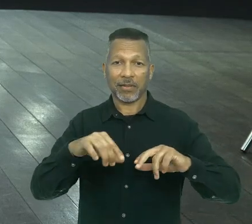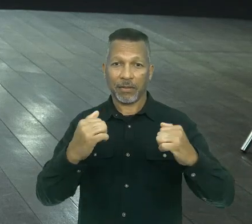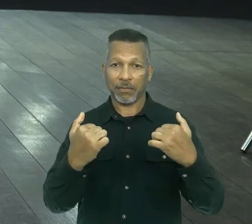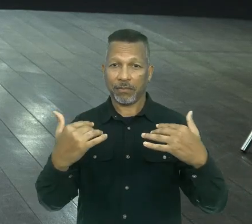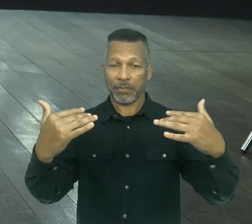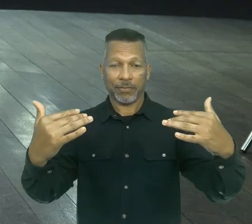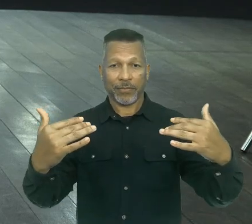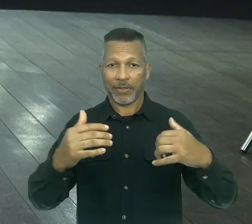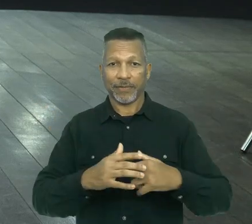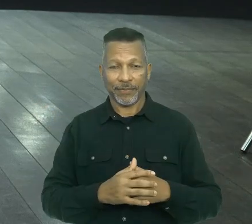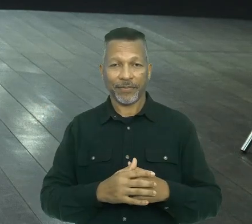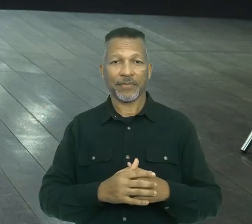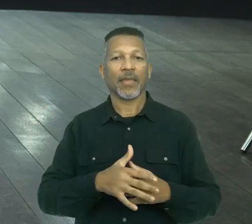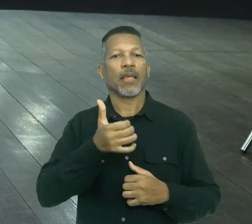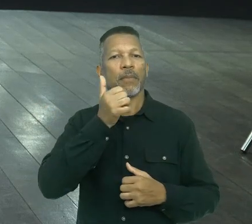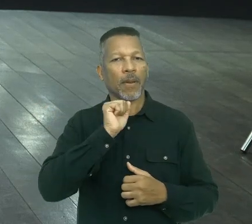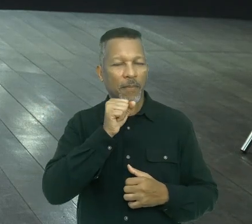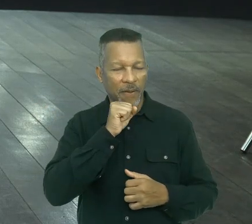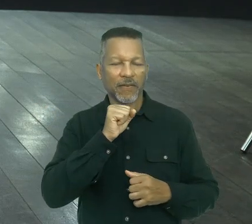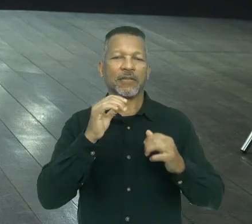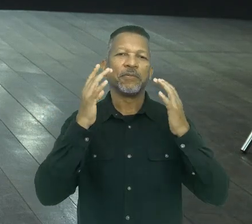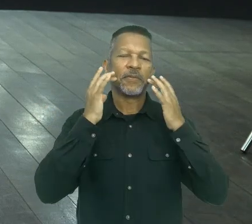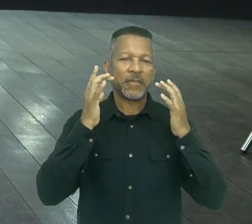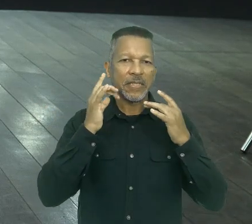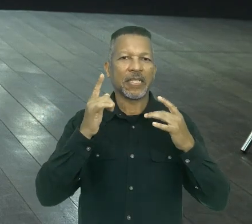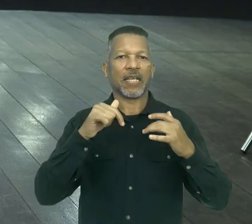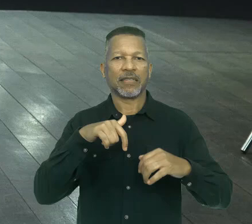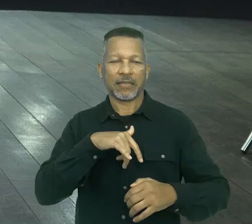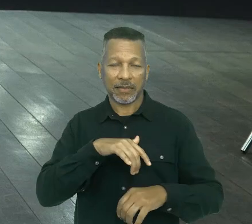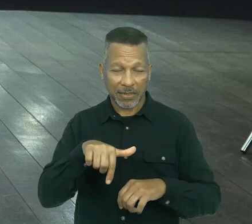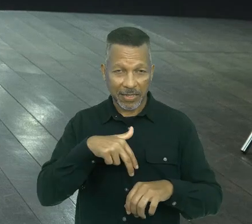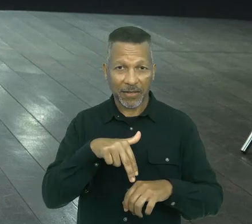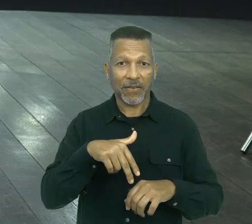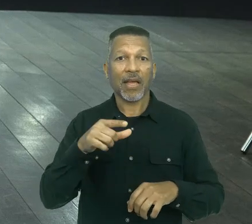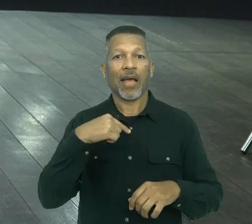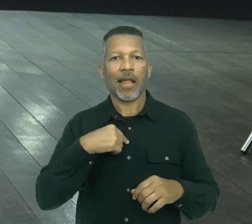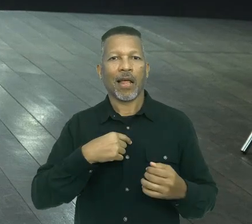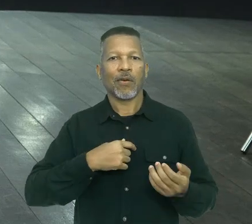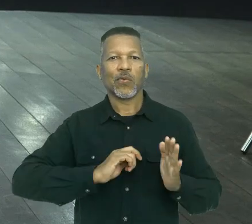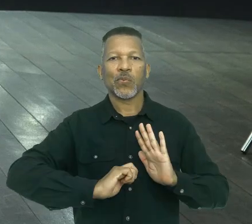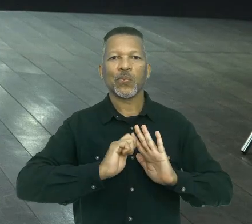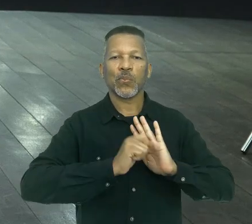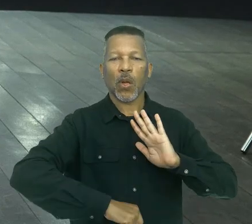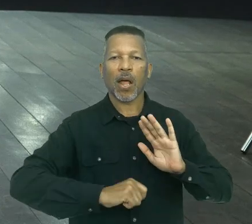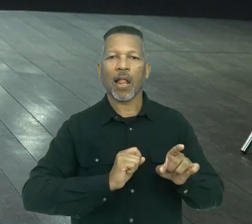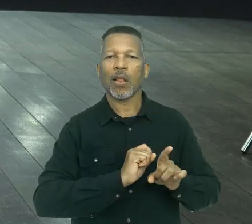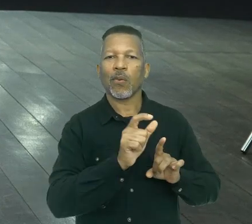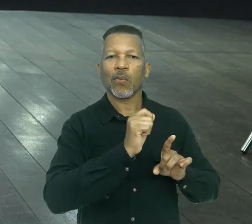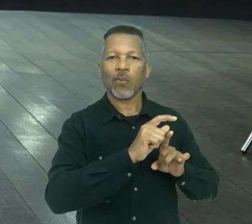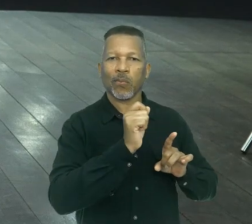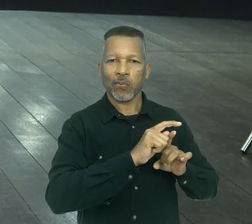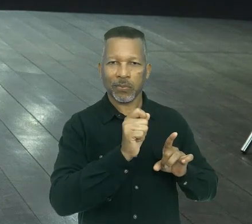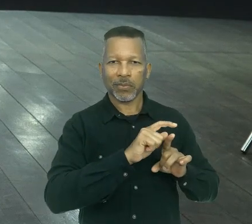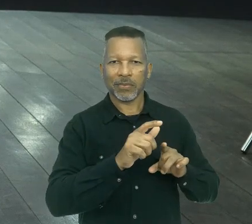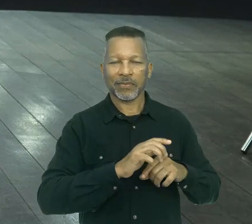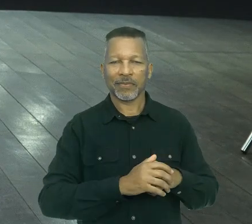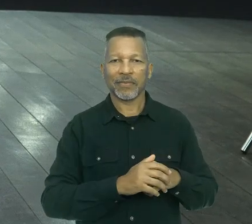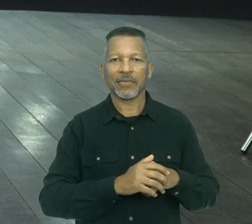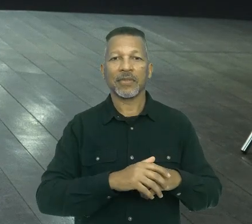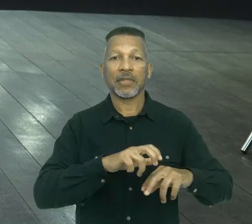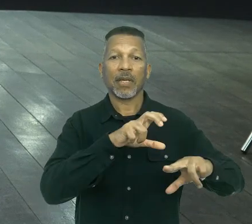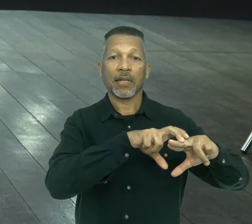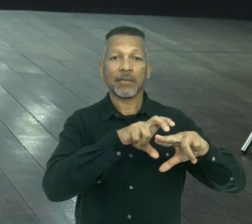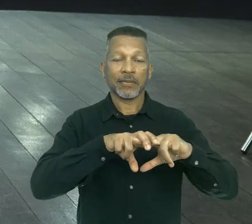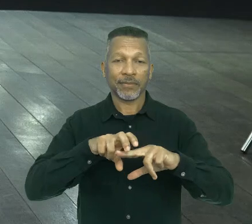plateia. Mamãe já fazia espetáculos, aí ela contratava cadeiras, alugava cadeiras,